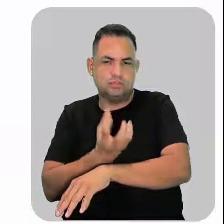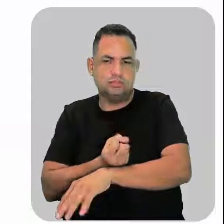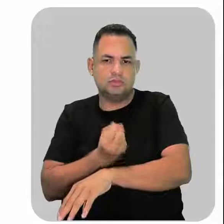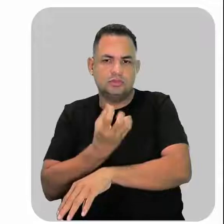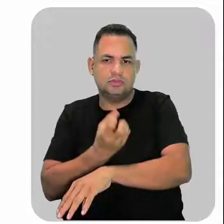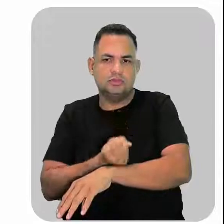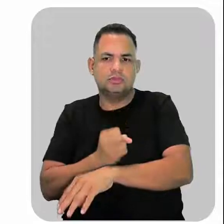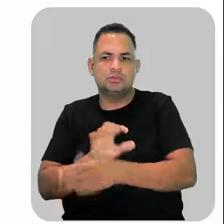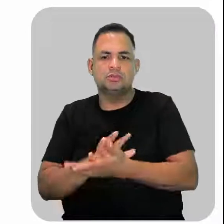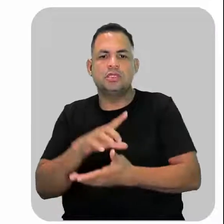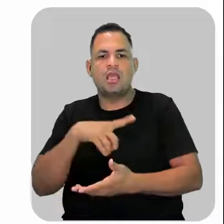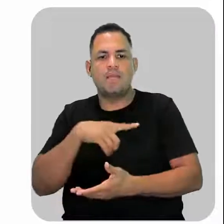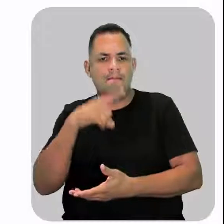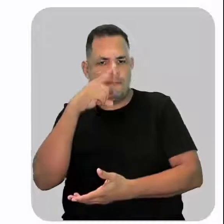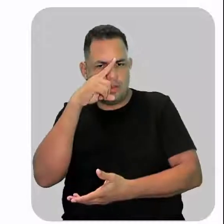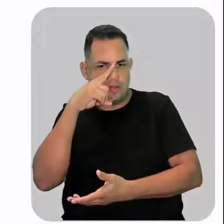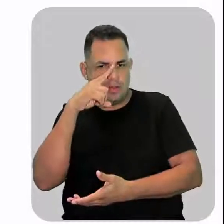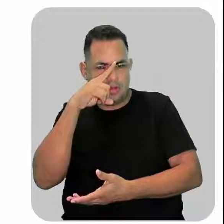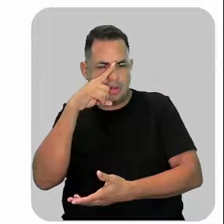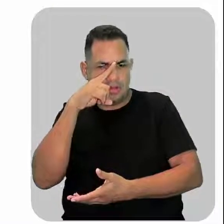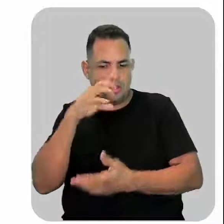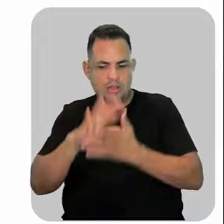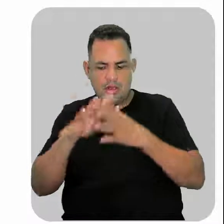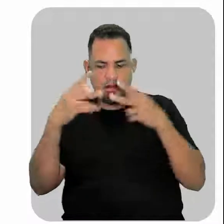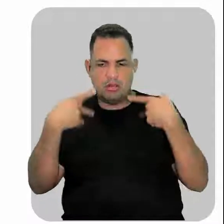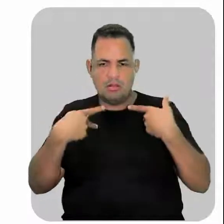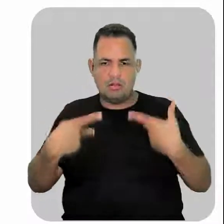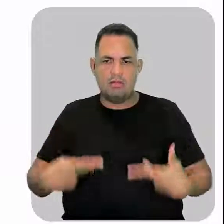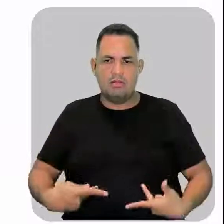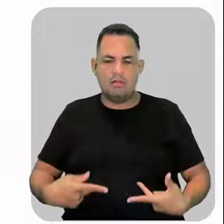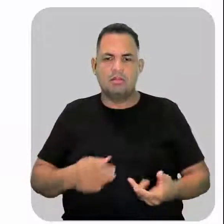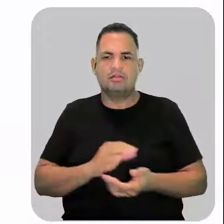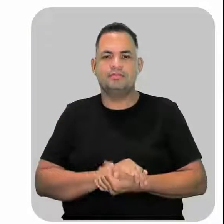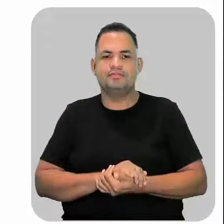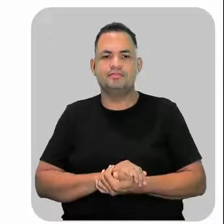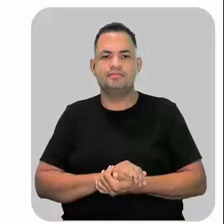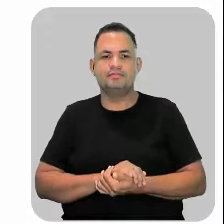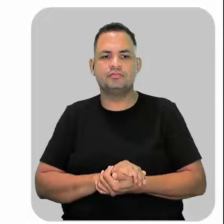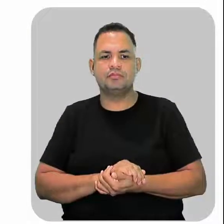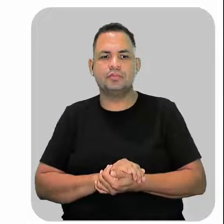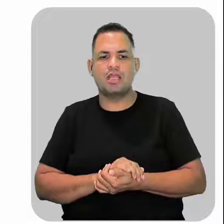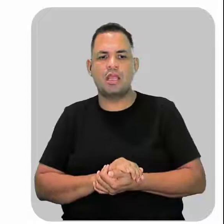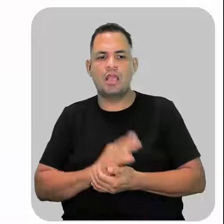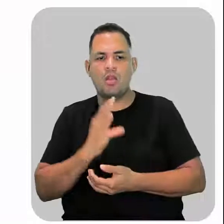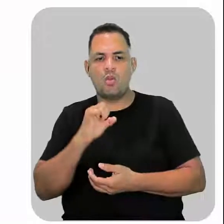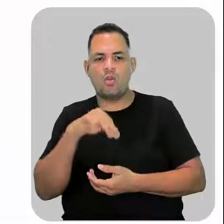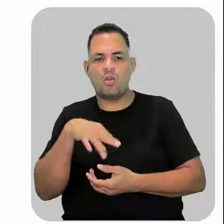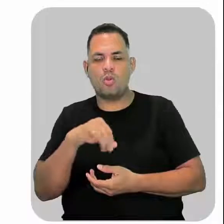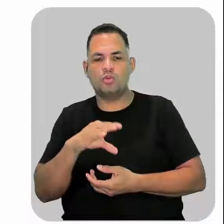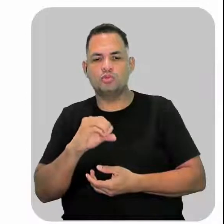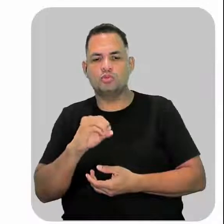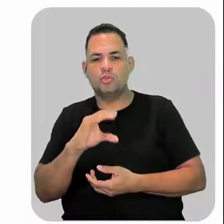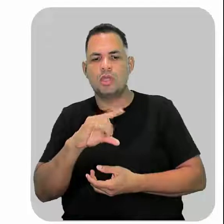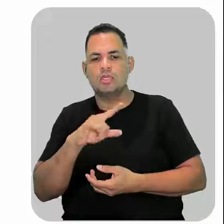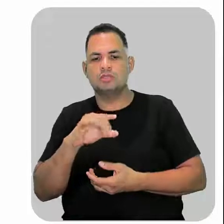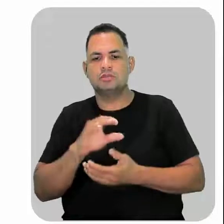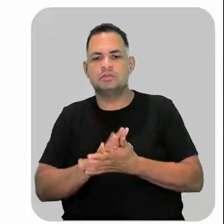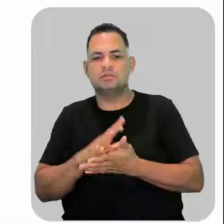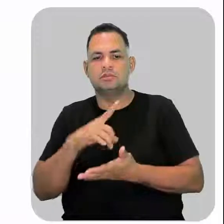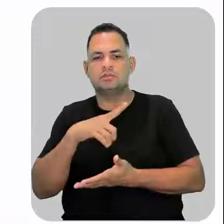aos seres humanos. A conjugação é definida como a